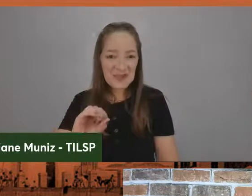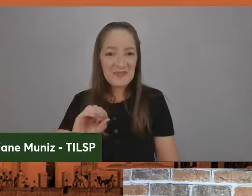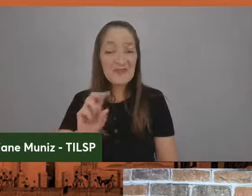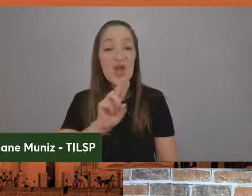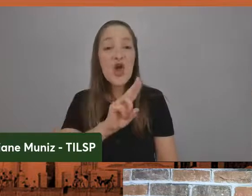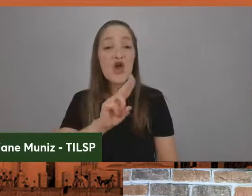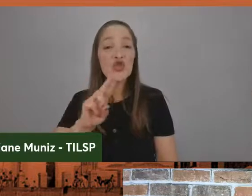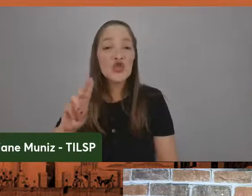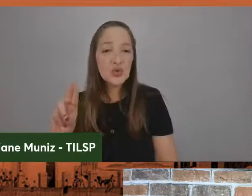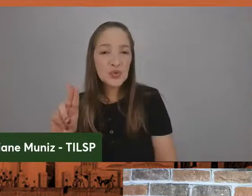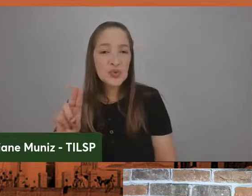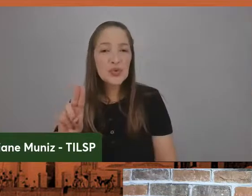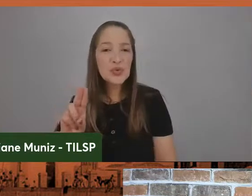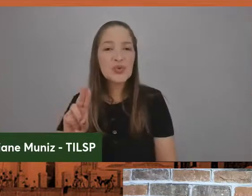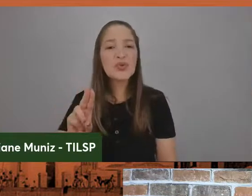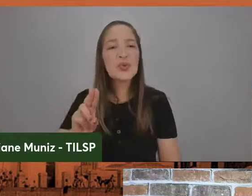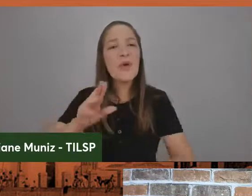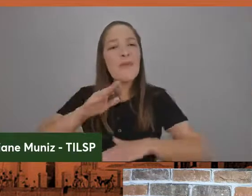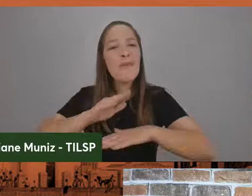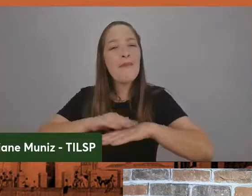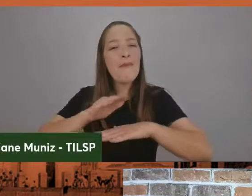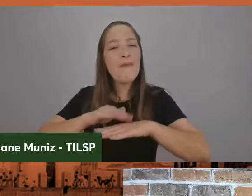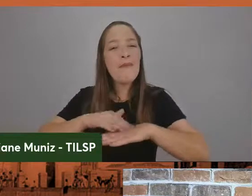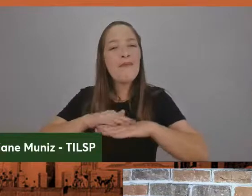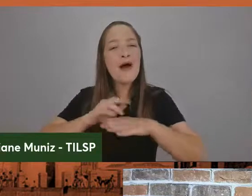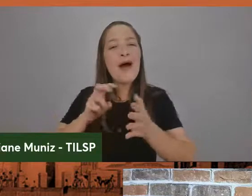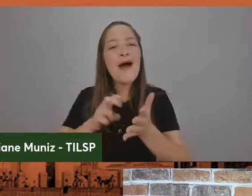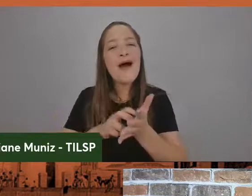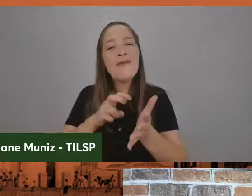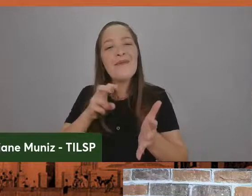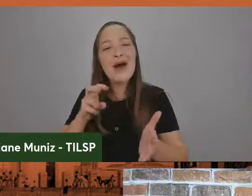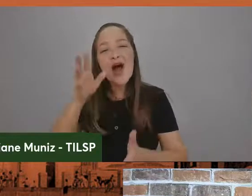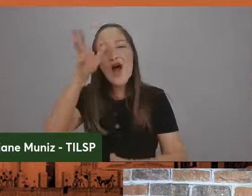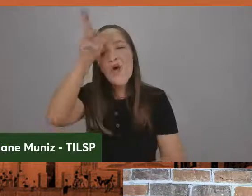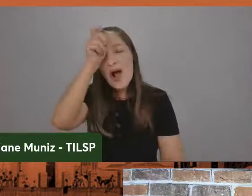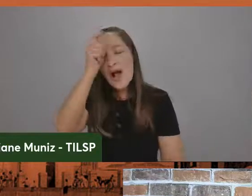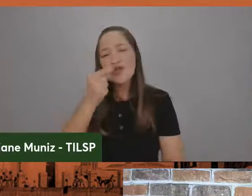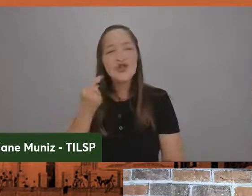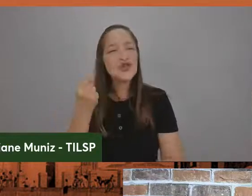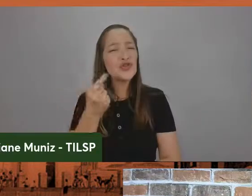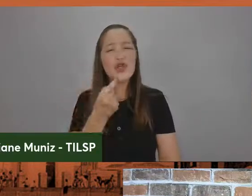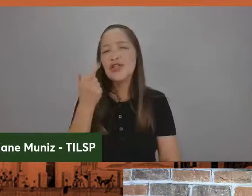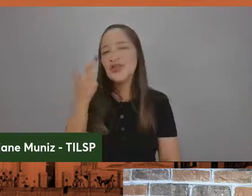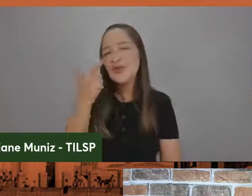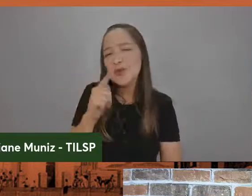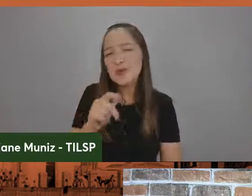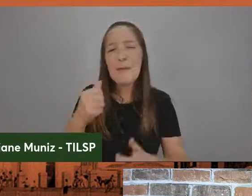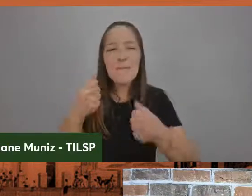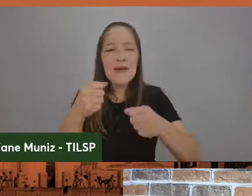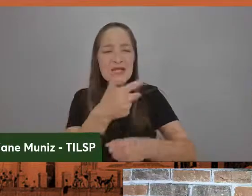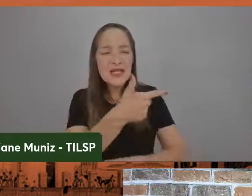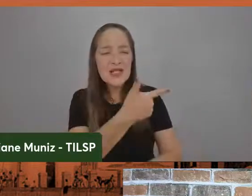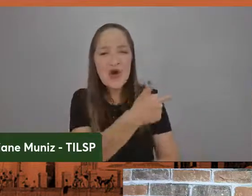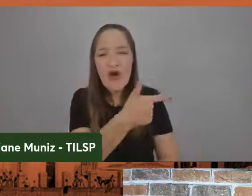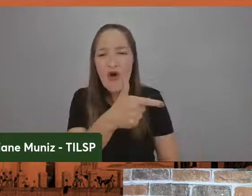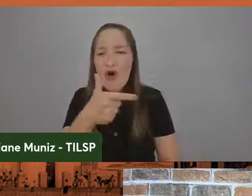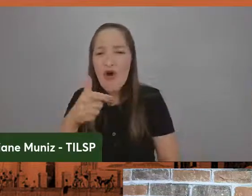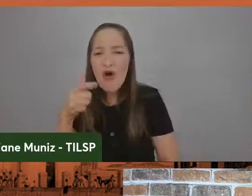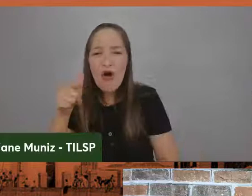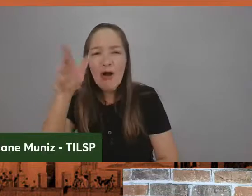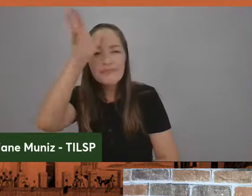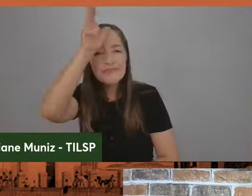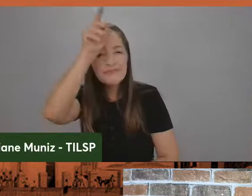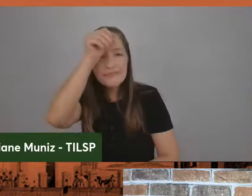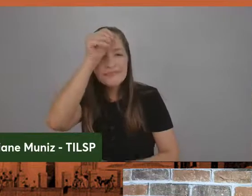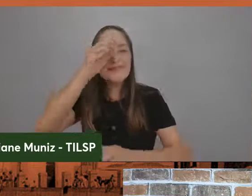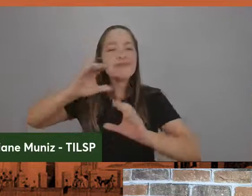Um galo sozinho não tece amanhã, ele precisará sempre de outros galos, e assim vai. Para que cantem juntos,